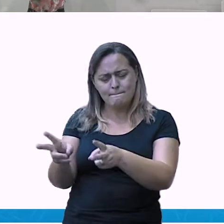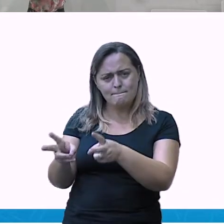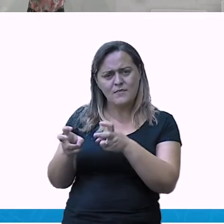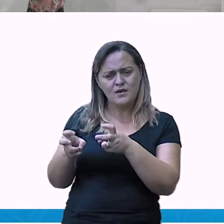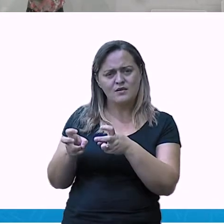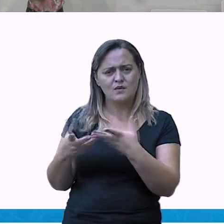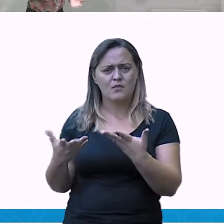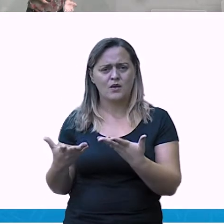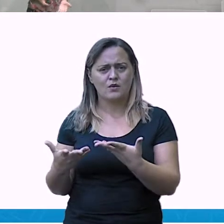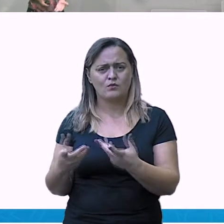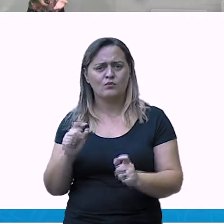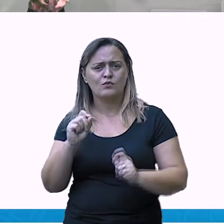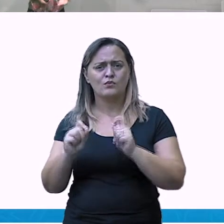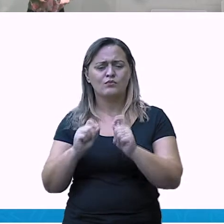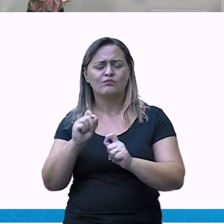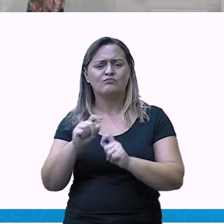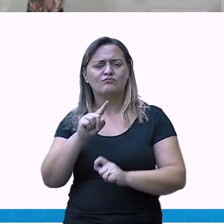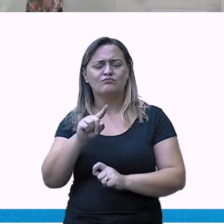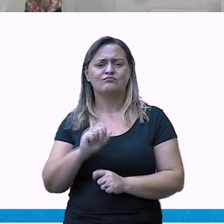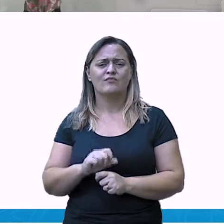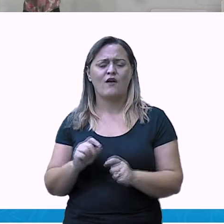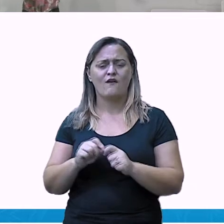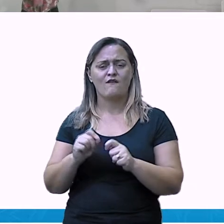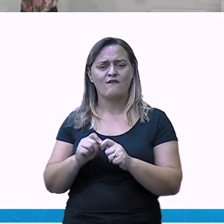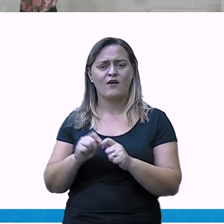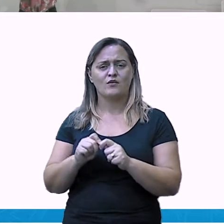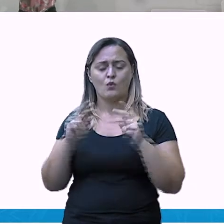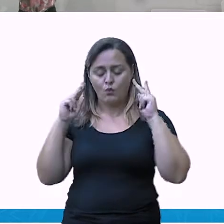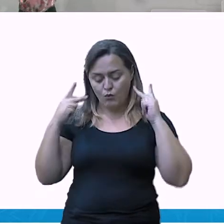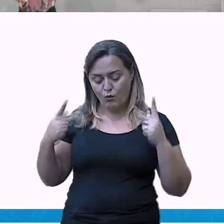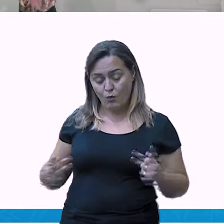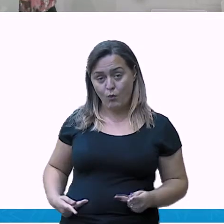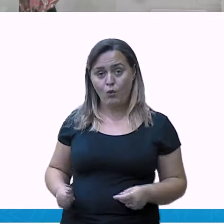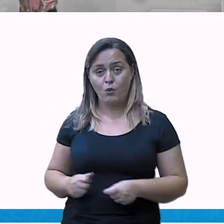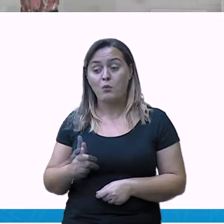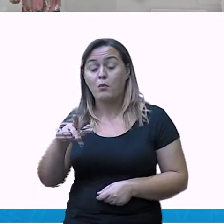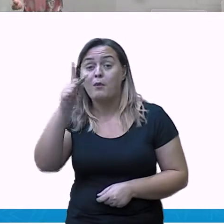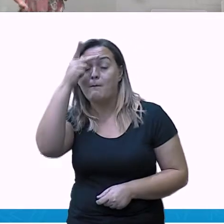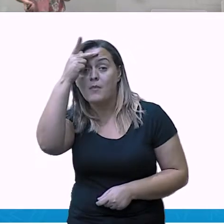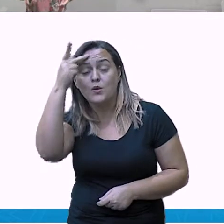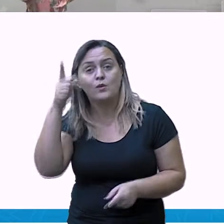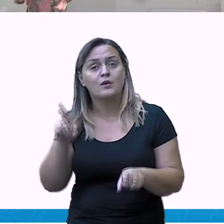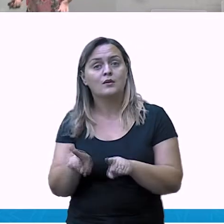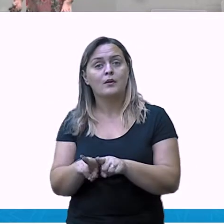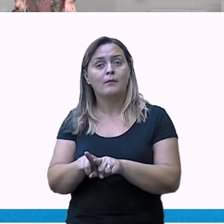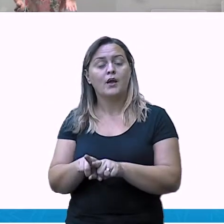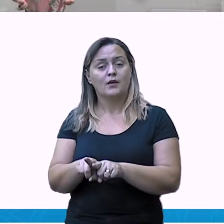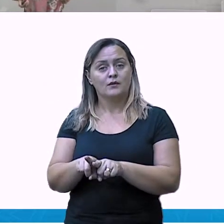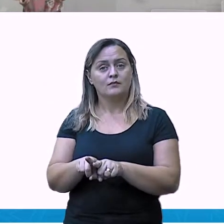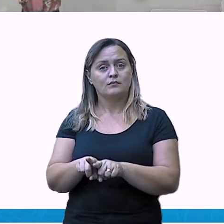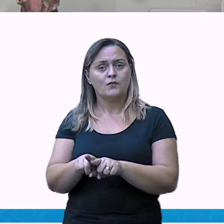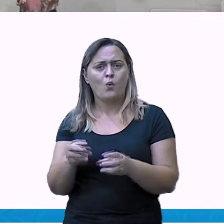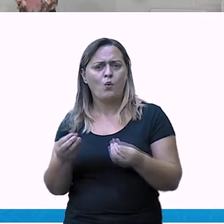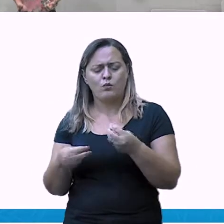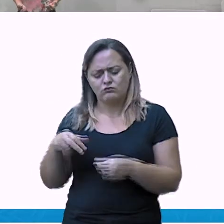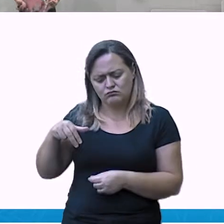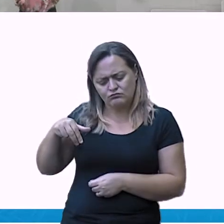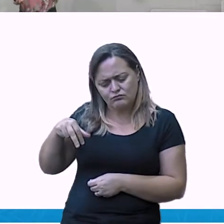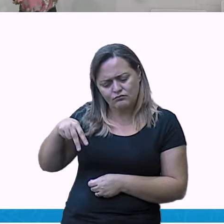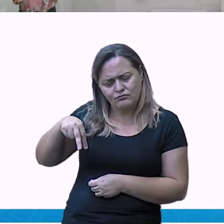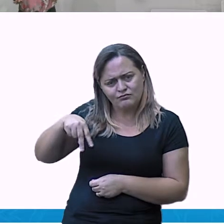o que você observa nas pessoas, né? Cada um a forma de andar, a forma